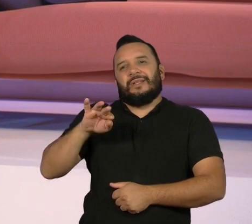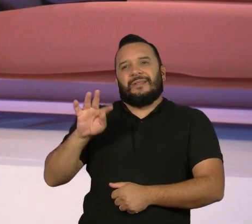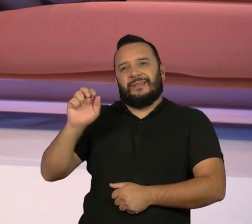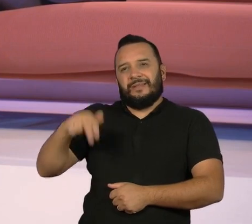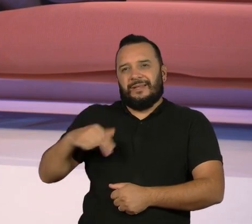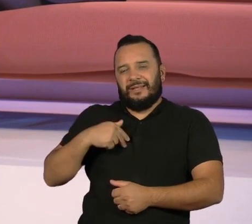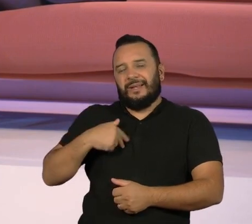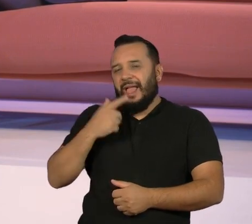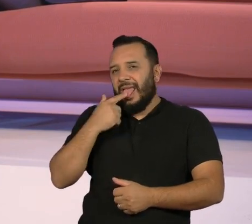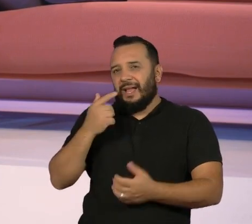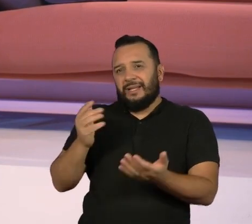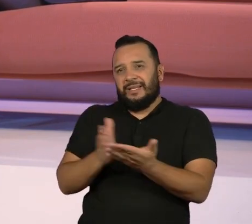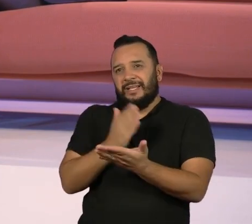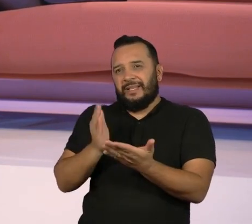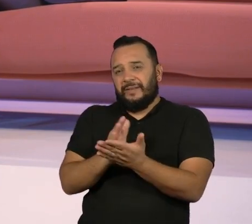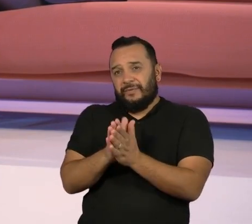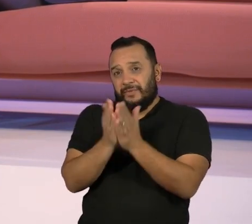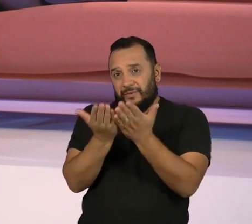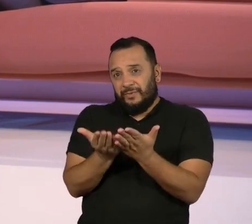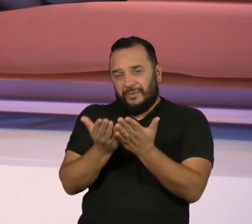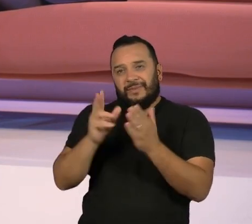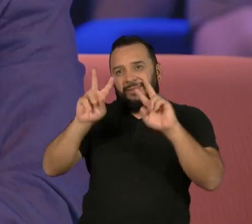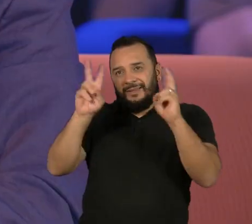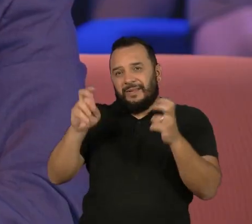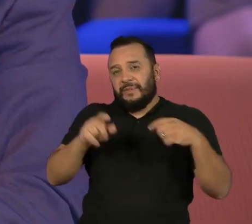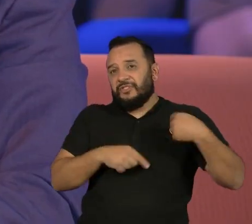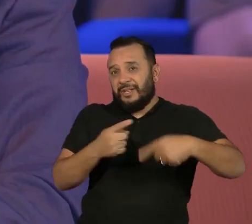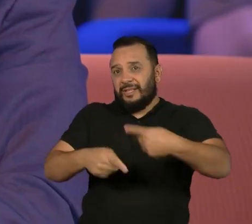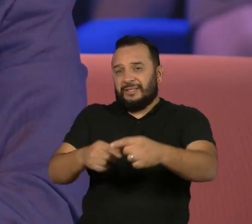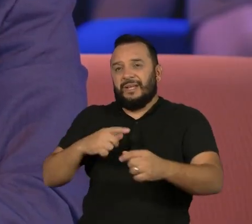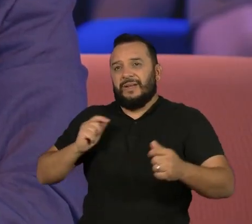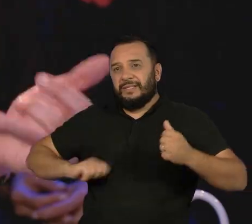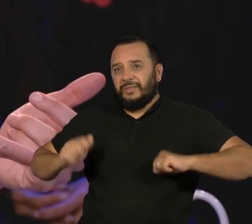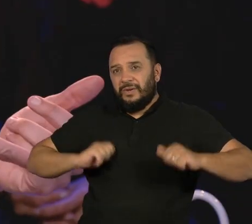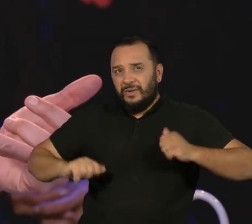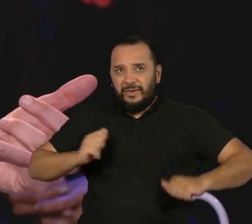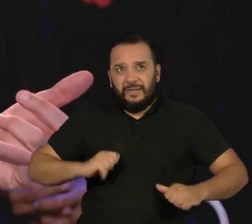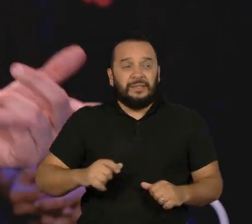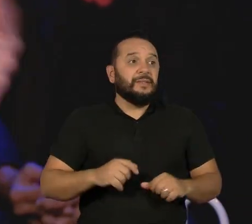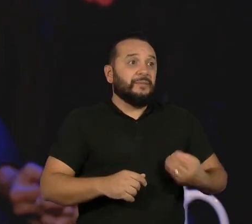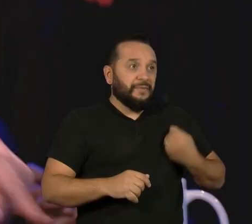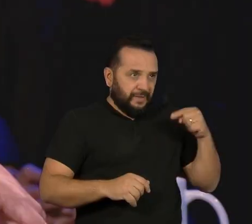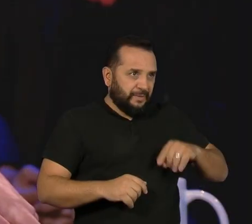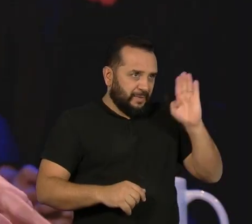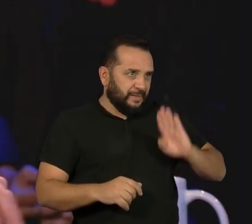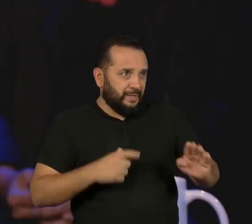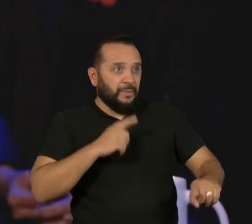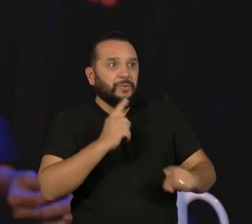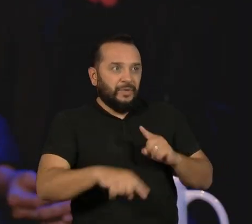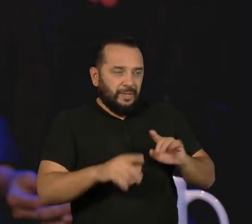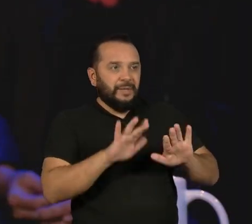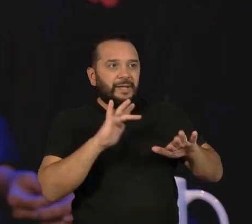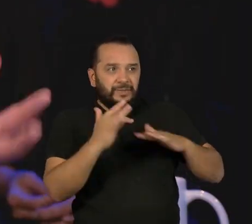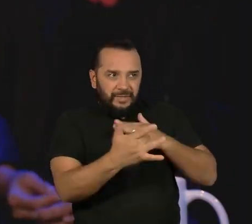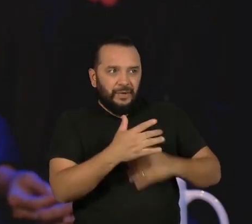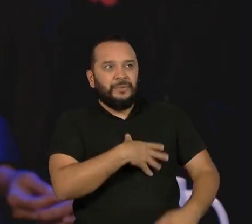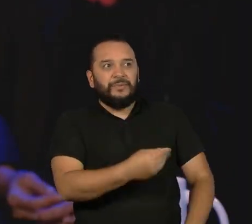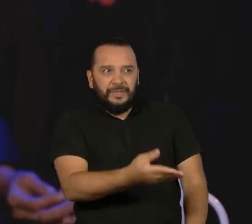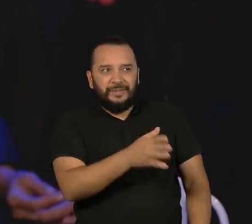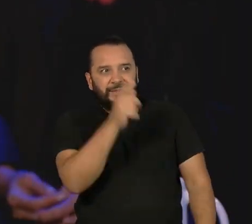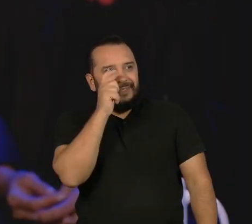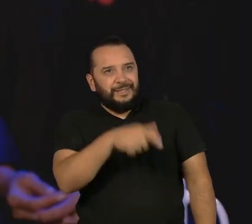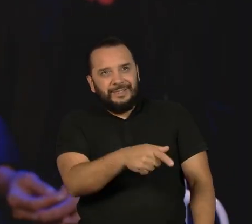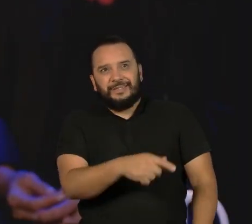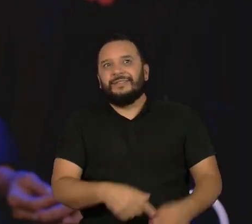livro, Geração Ansiosa. Que teve no Brasil recentemente, né? Teve no Brasil. Que inclusive que proíbe as redes sociais para os seus filhos. Exatamente. É muito interessante